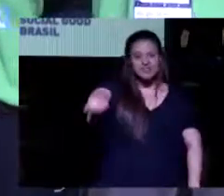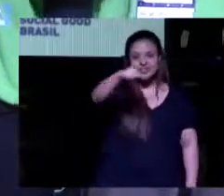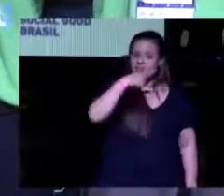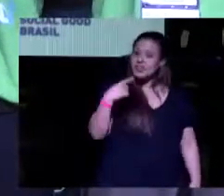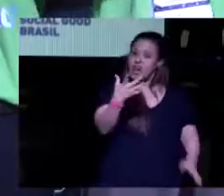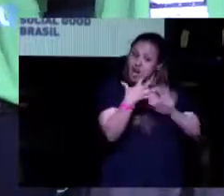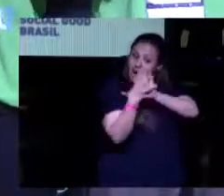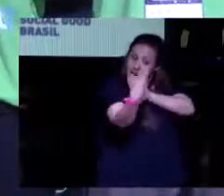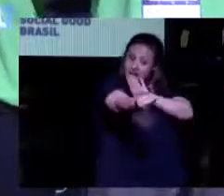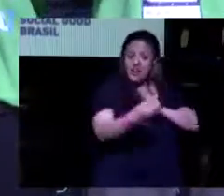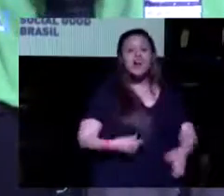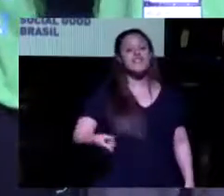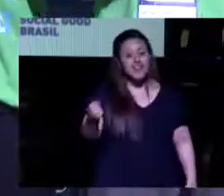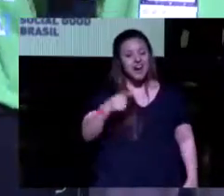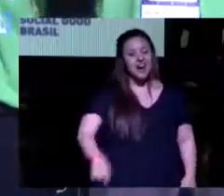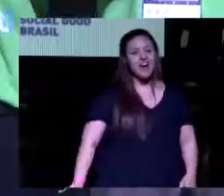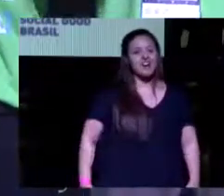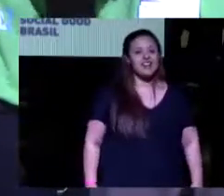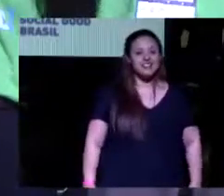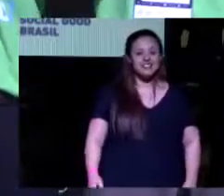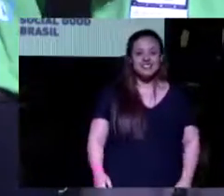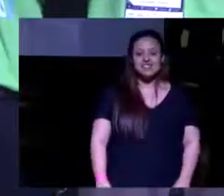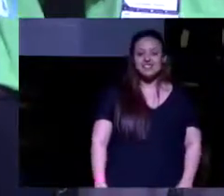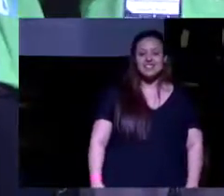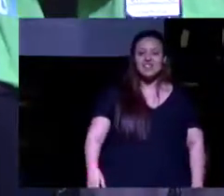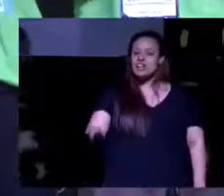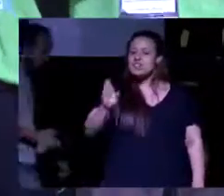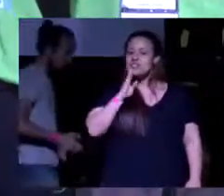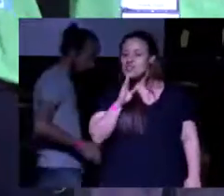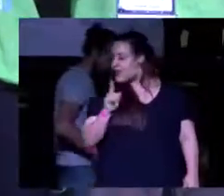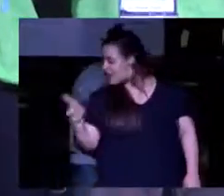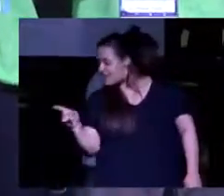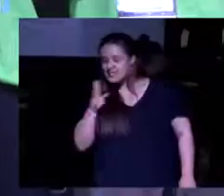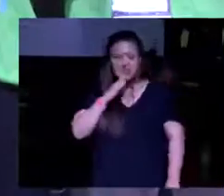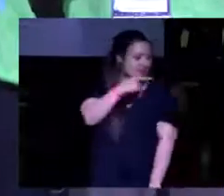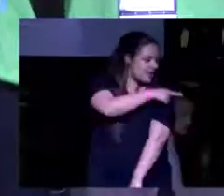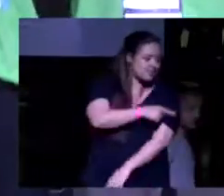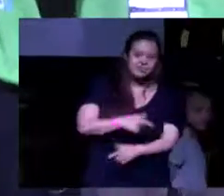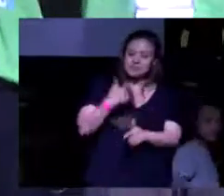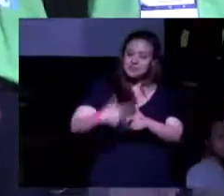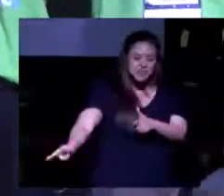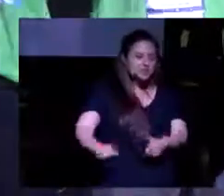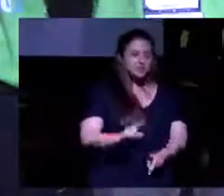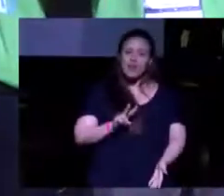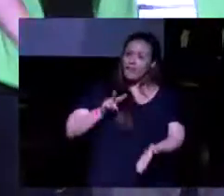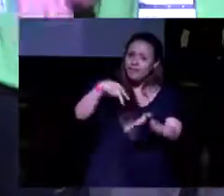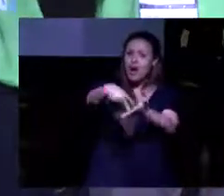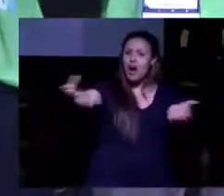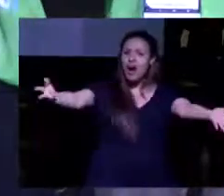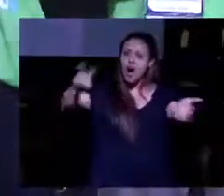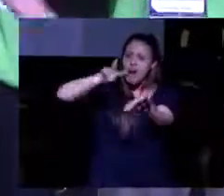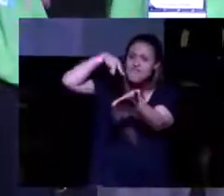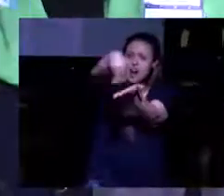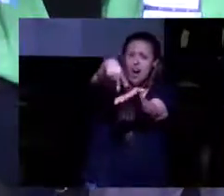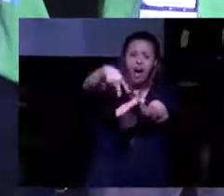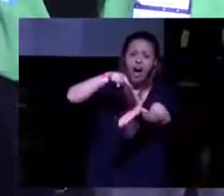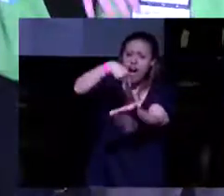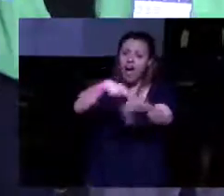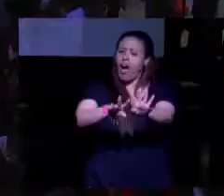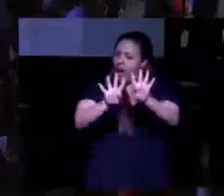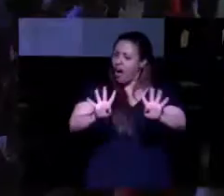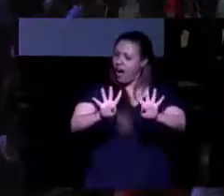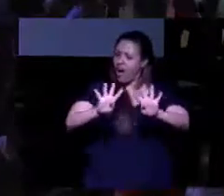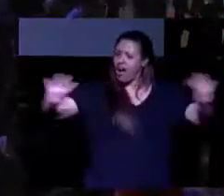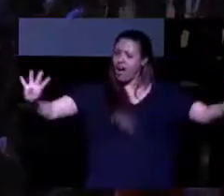não conhece, faça. Porque a gente muitas das vezes não conhece. Levanta, gente! Vamos aí, mano.